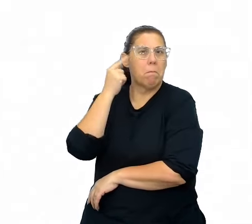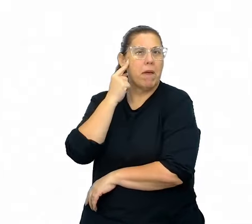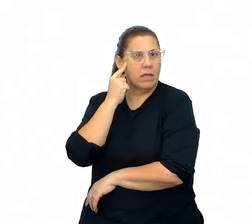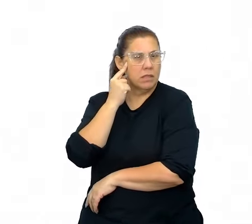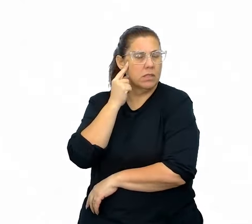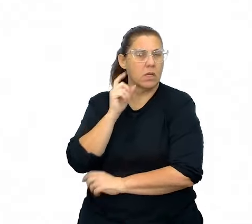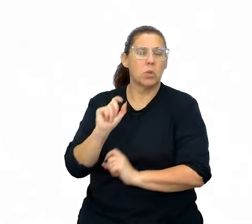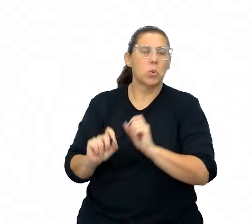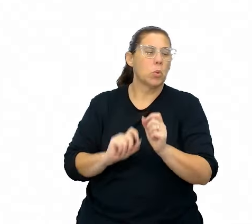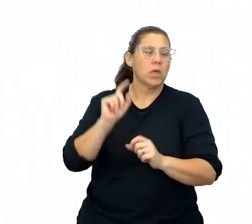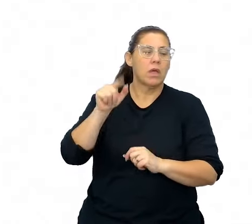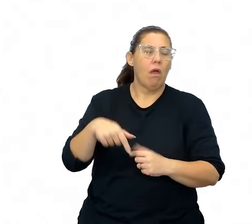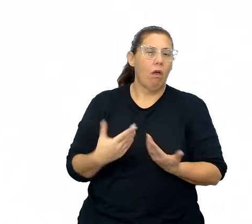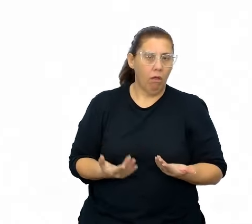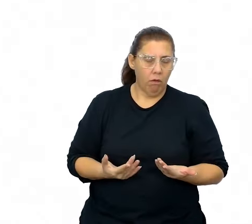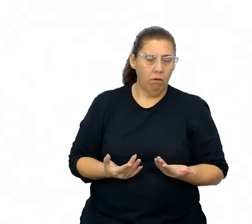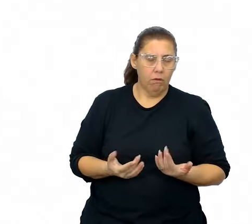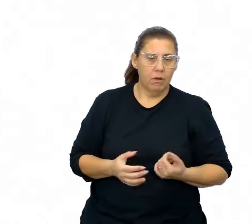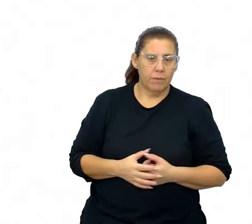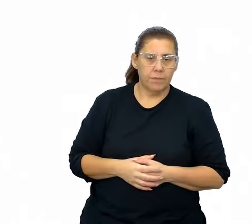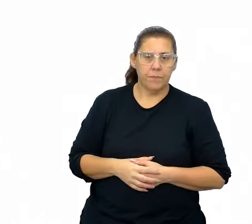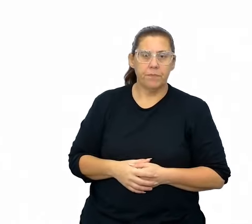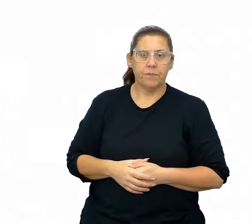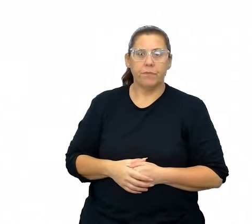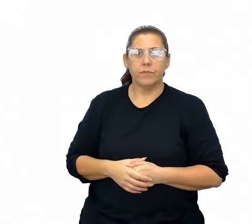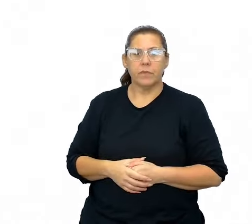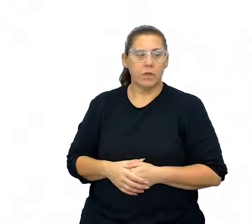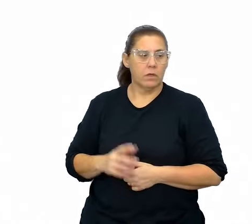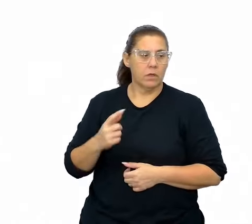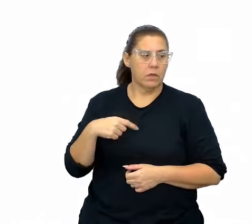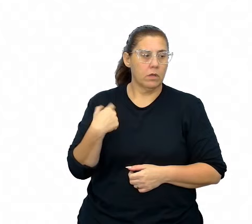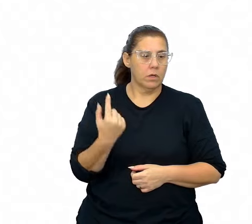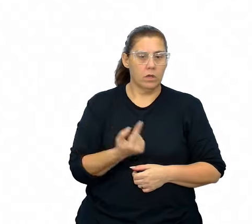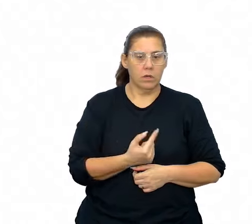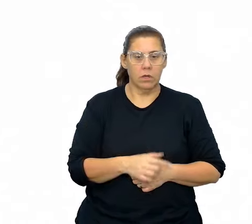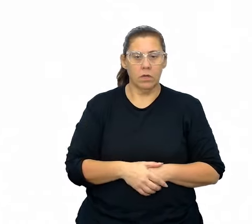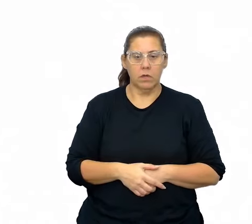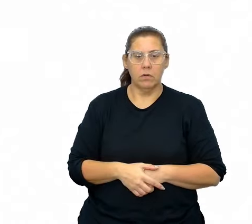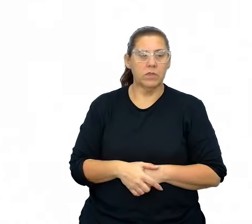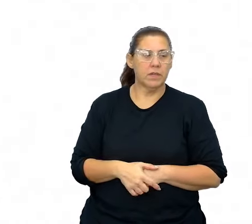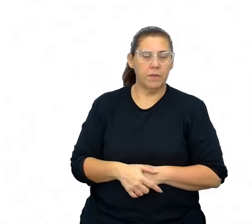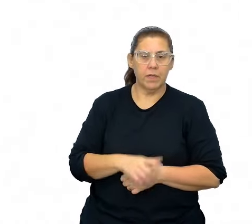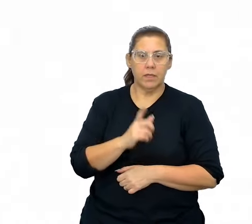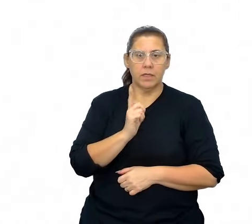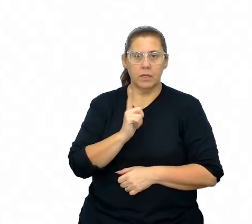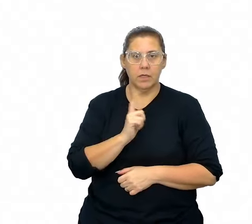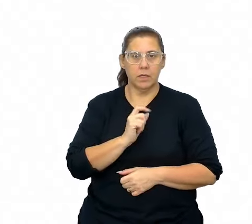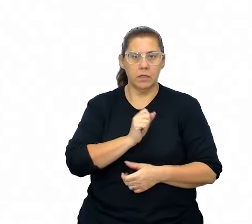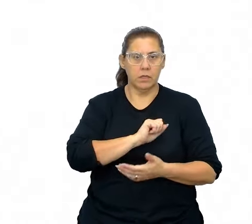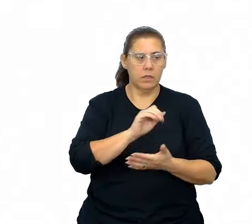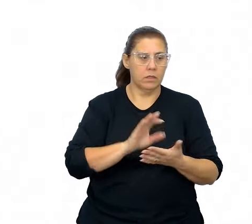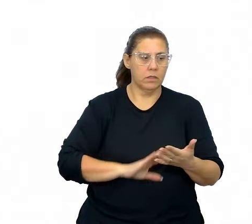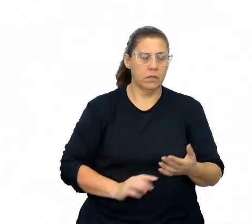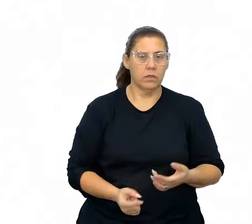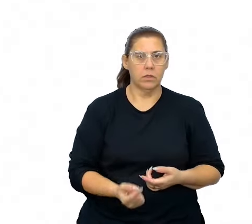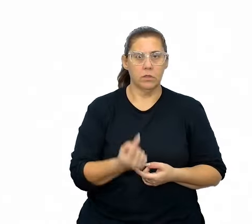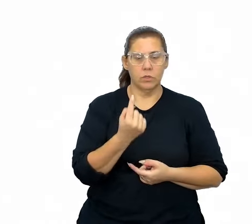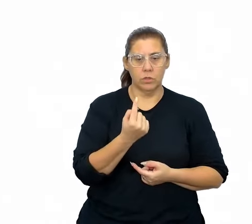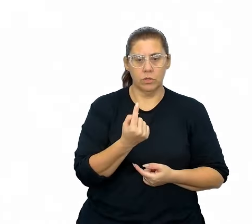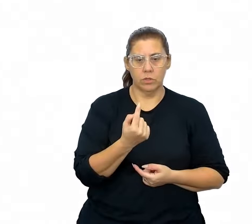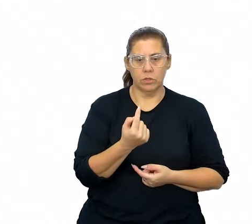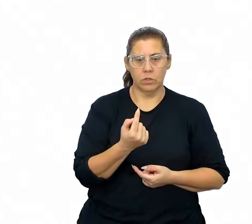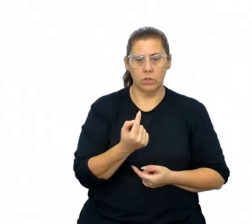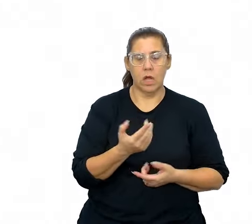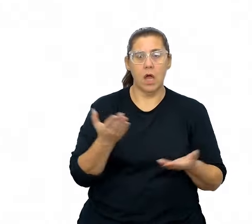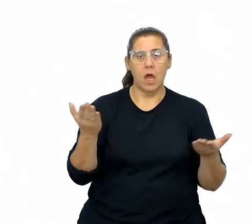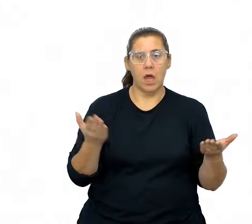crianças a partir do que nós já vimos lá na atividade 1. E agora,